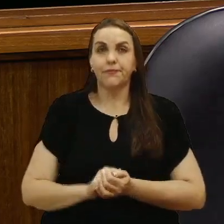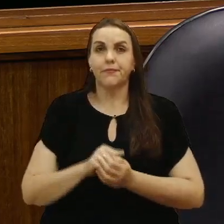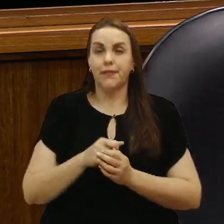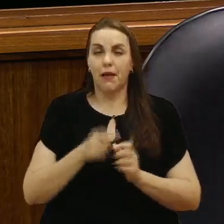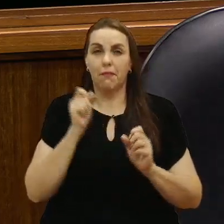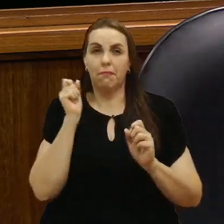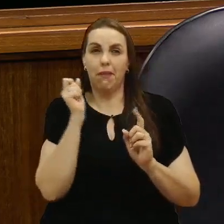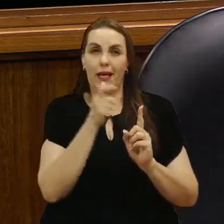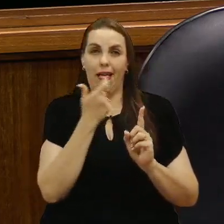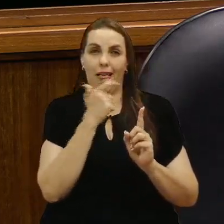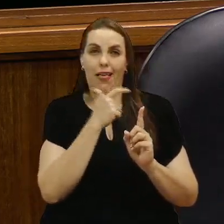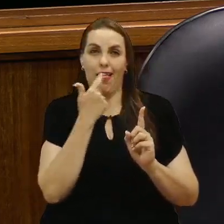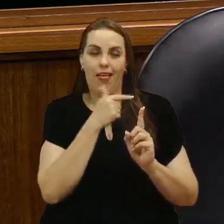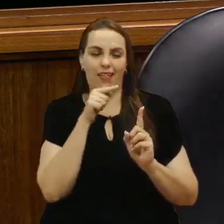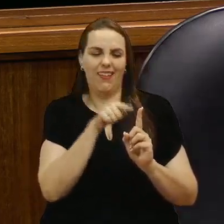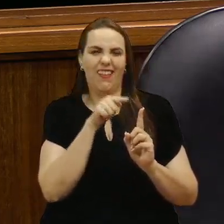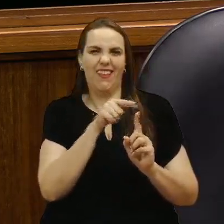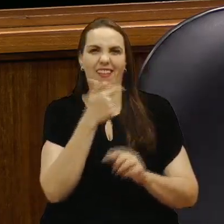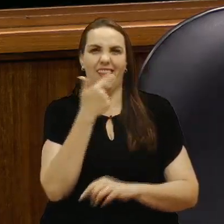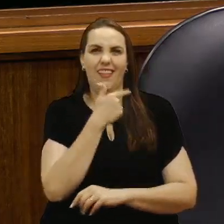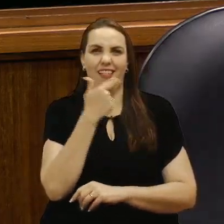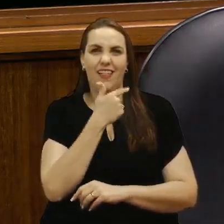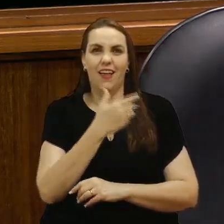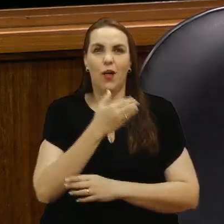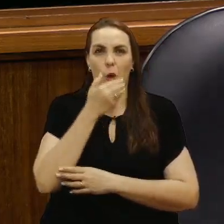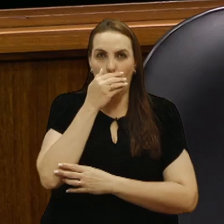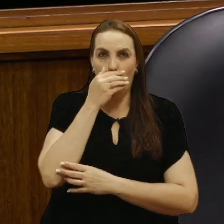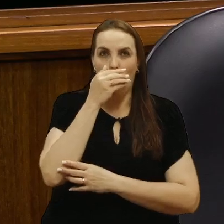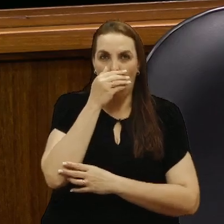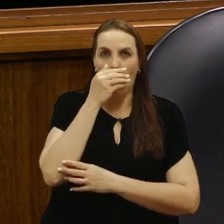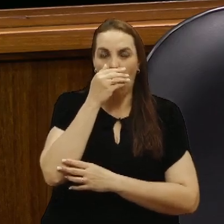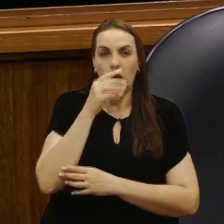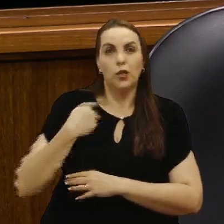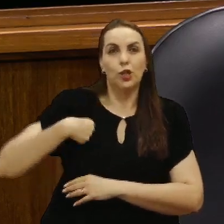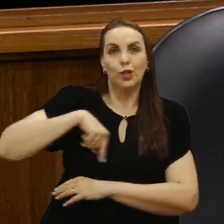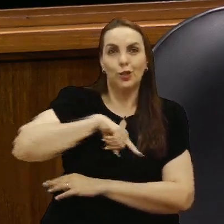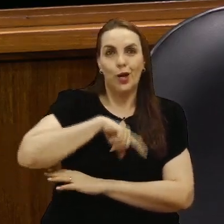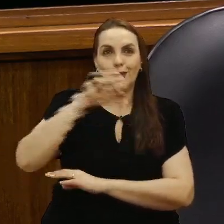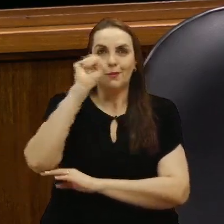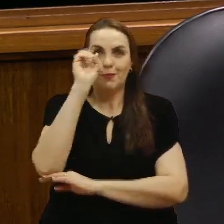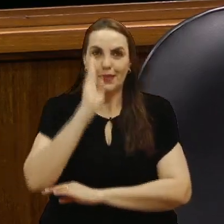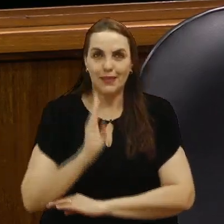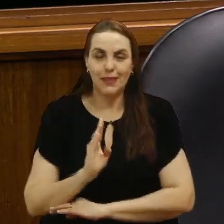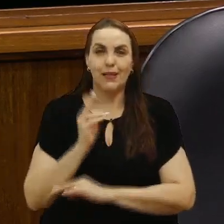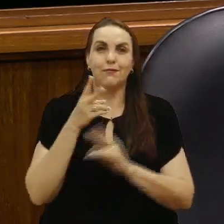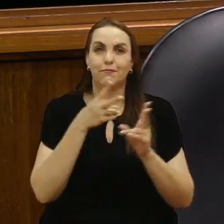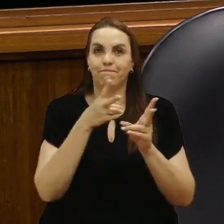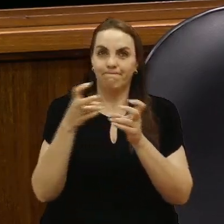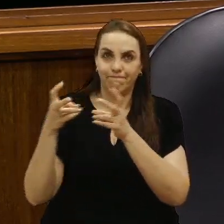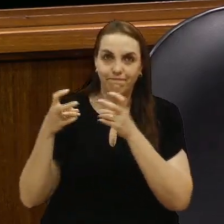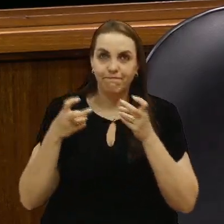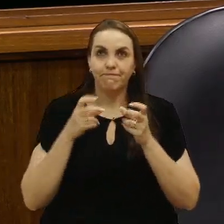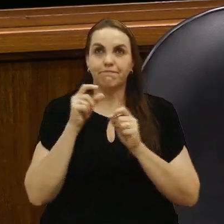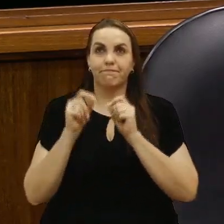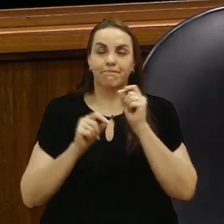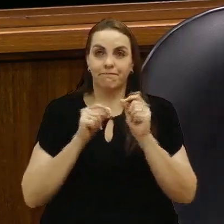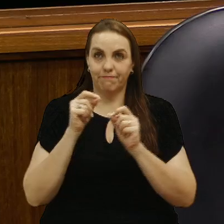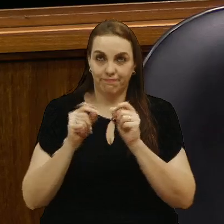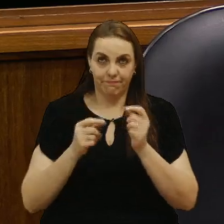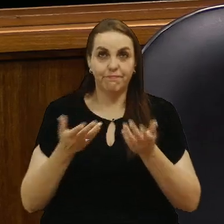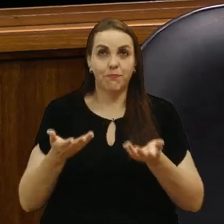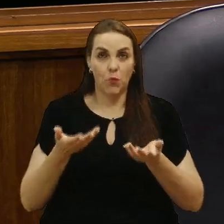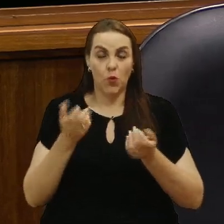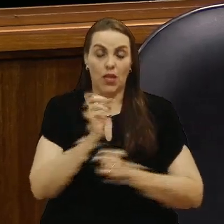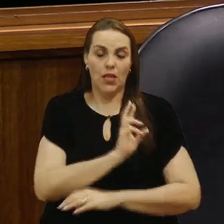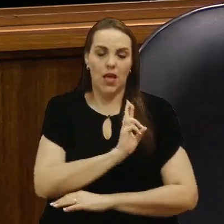da tosse deles, para que todos nós brasileiros víssemos o que nos